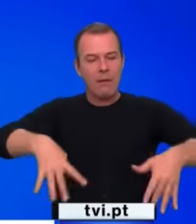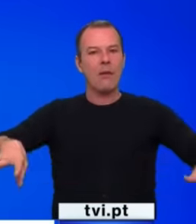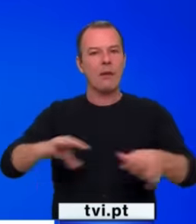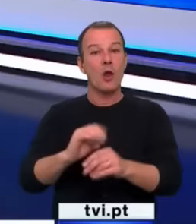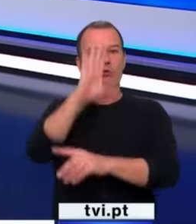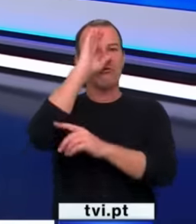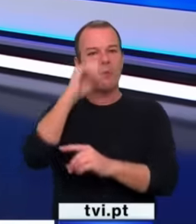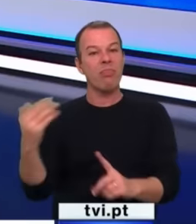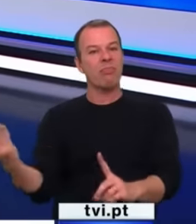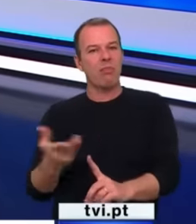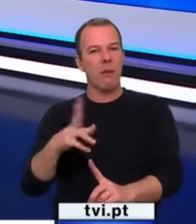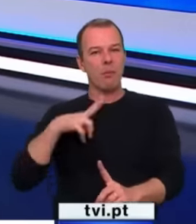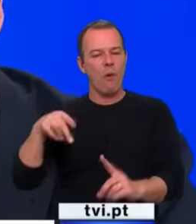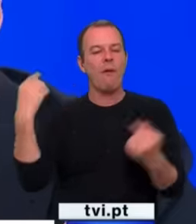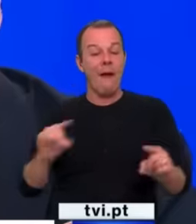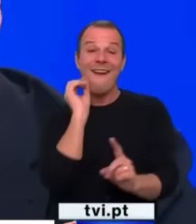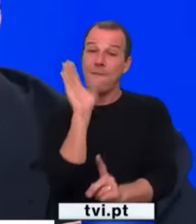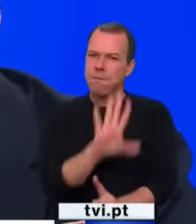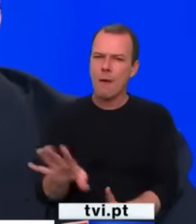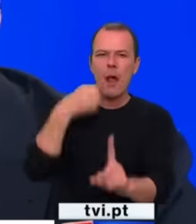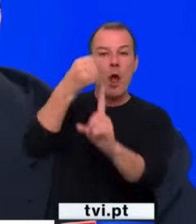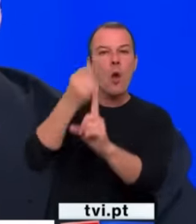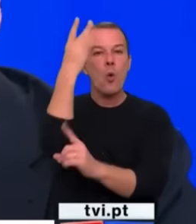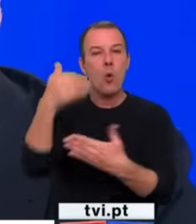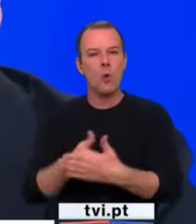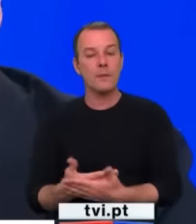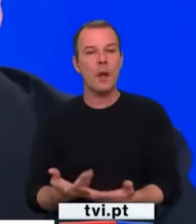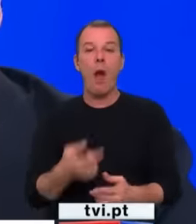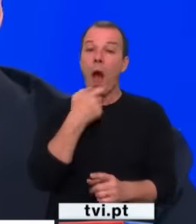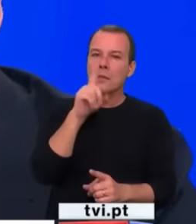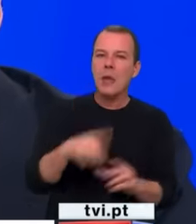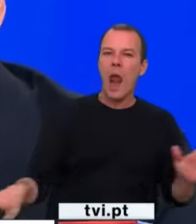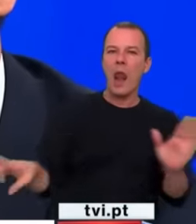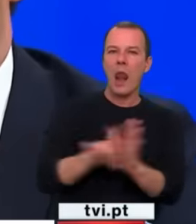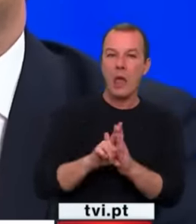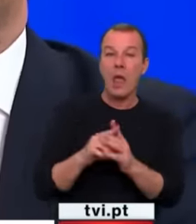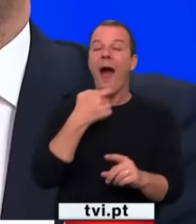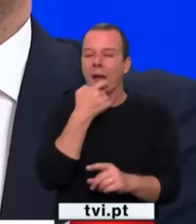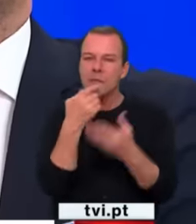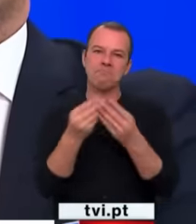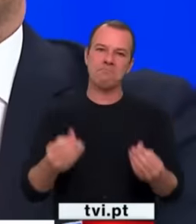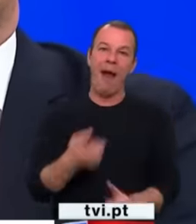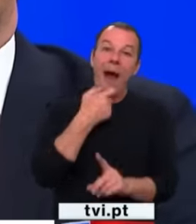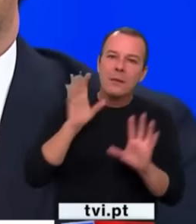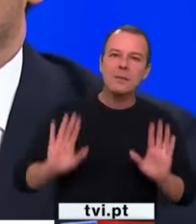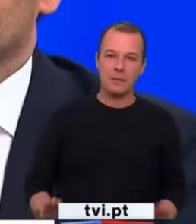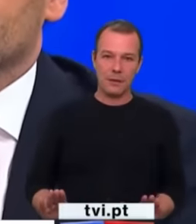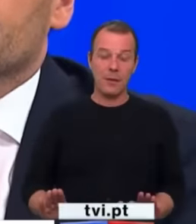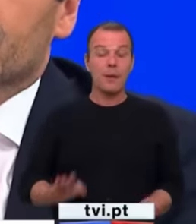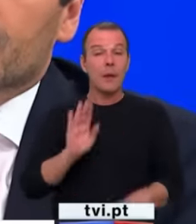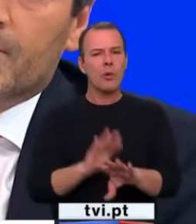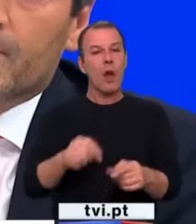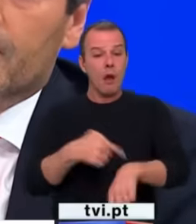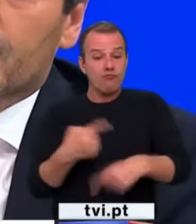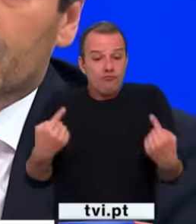forma de combater, a forma de combater a corrupção é com a lei e com os meios. E isso foi o que foi garantido. E é por isso que nós hoje temos muitos